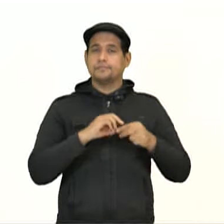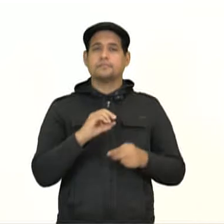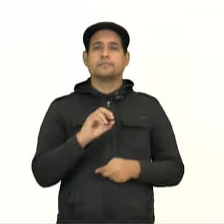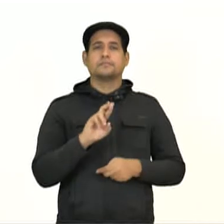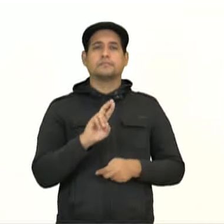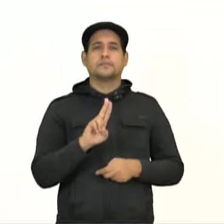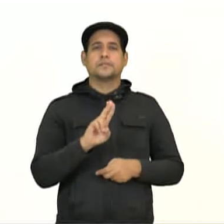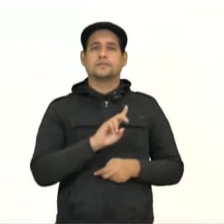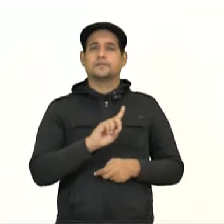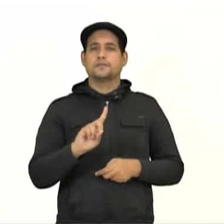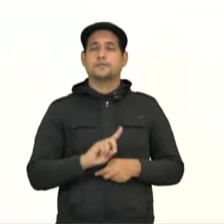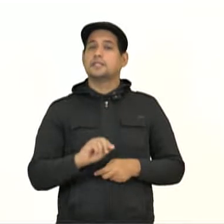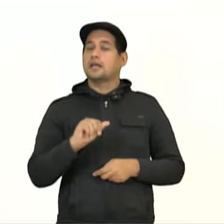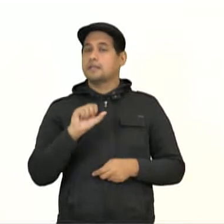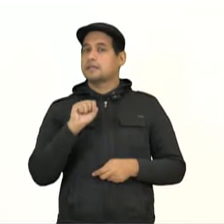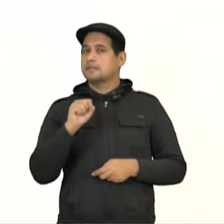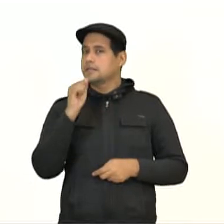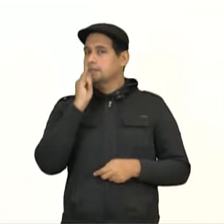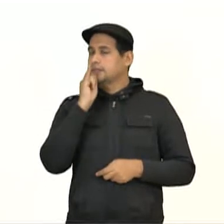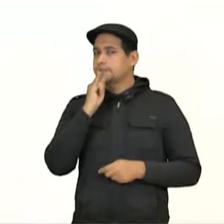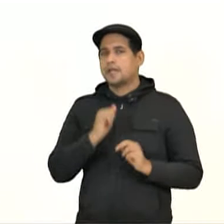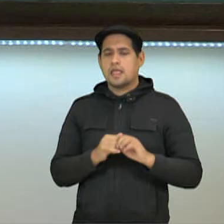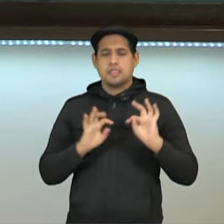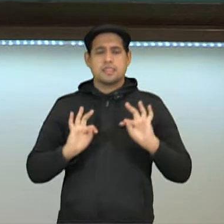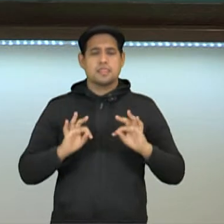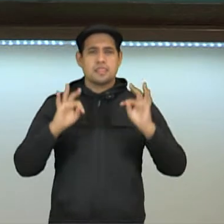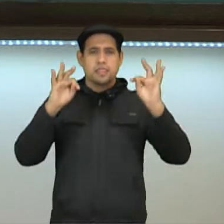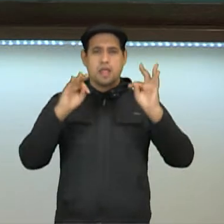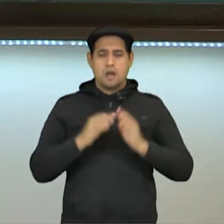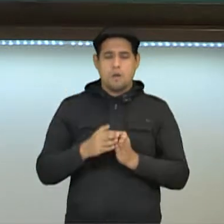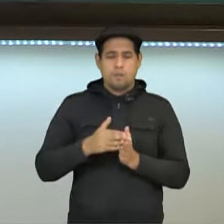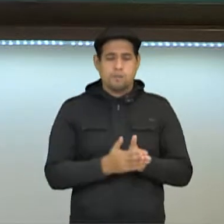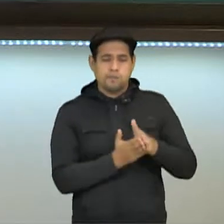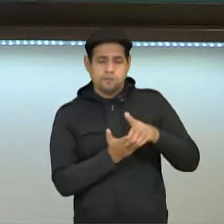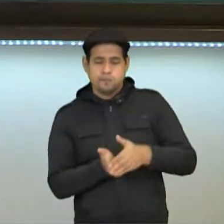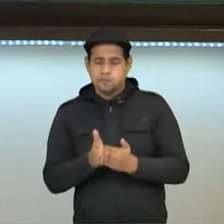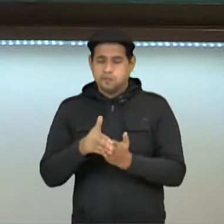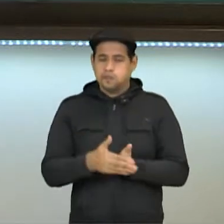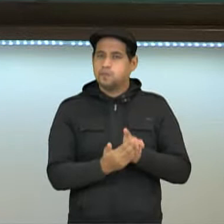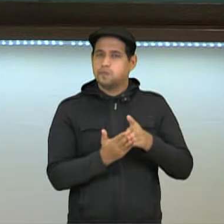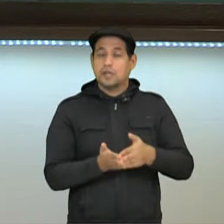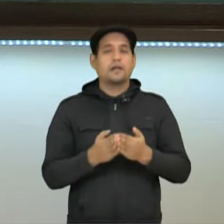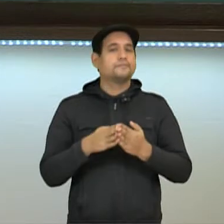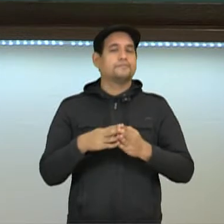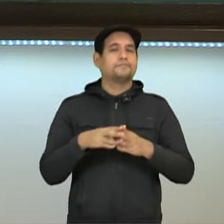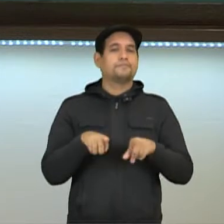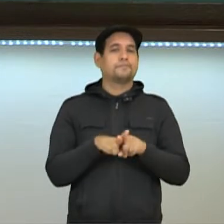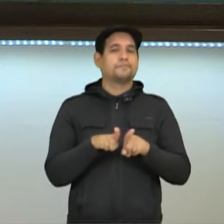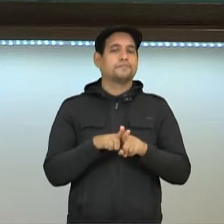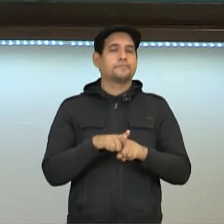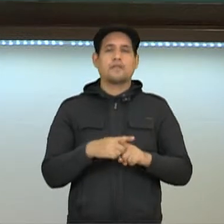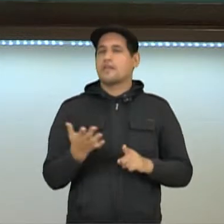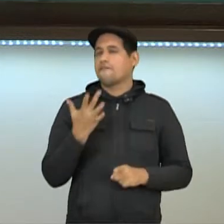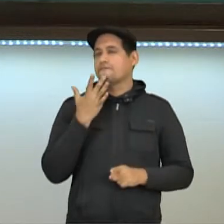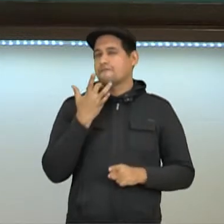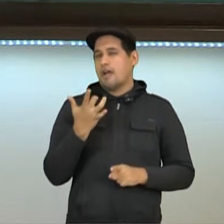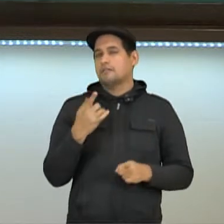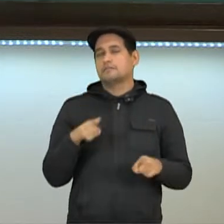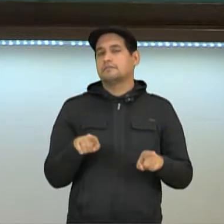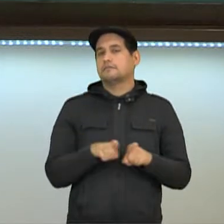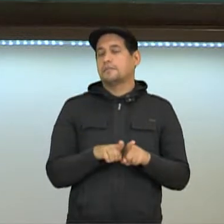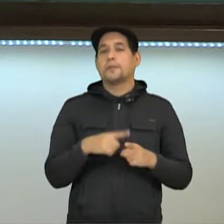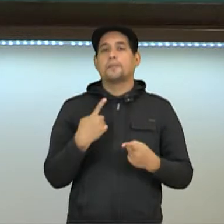Veja, as tecnologias de navegações, as técnicas de navegações, facilitaram para que